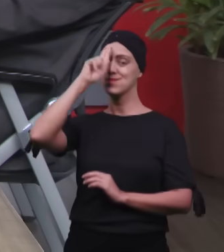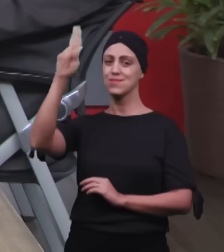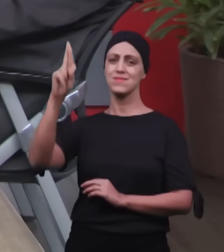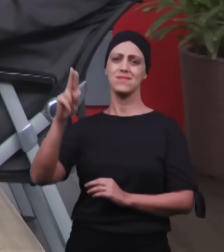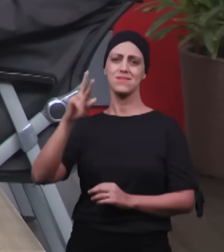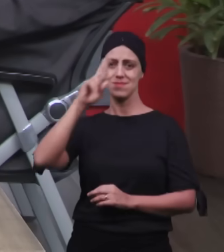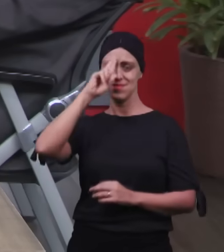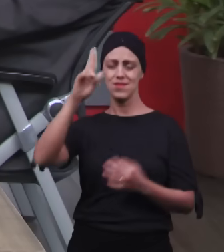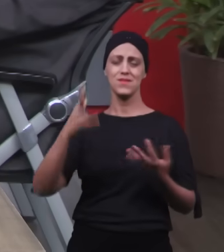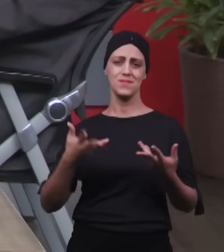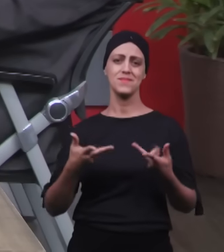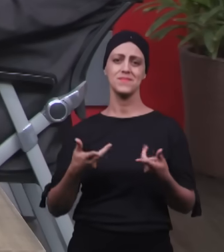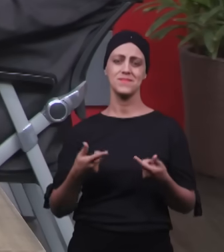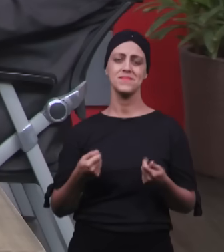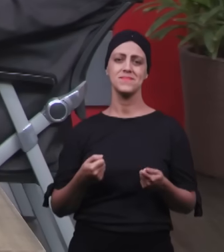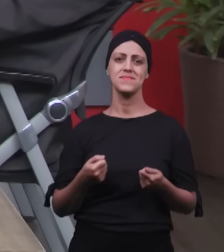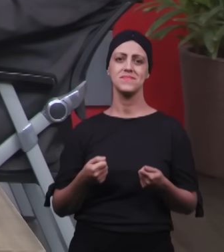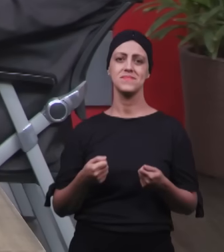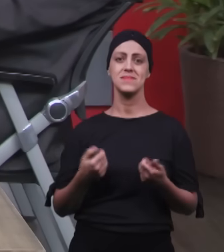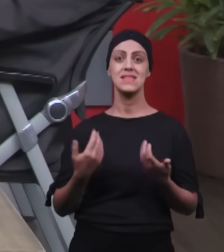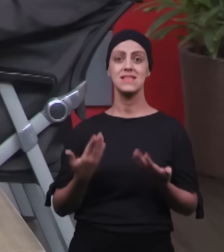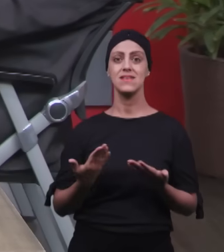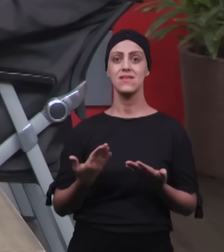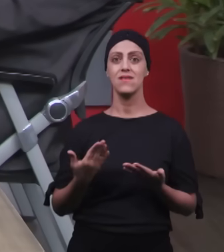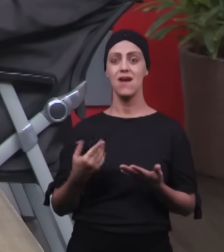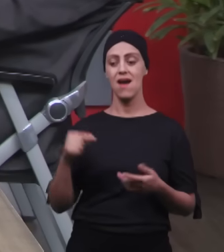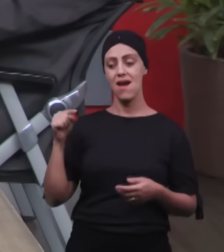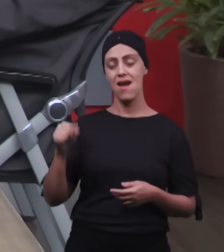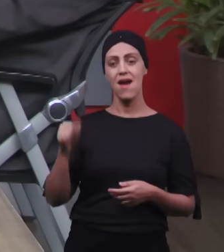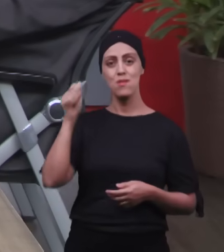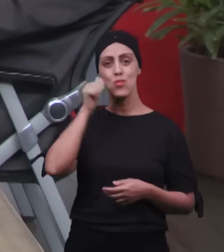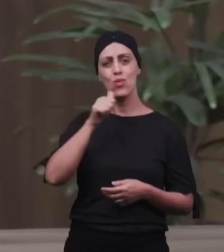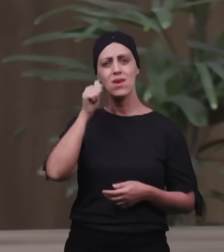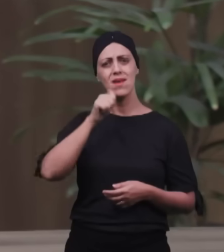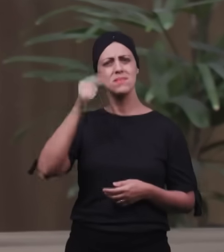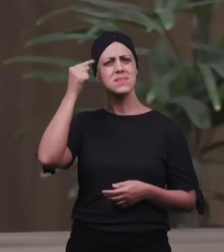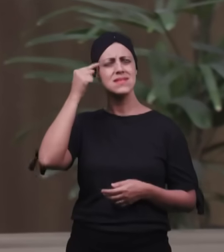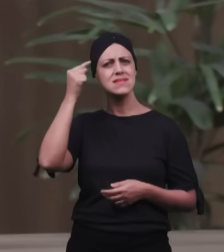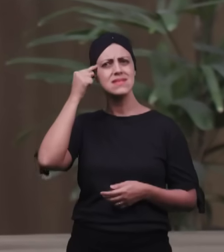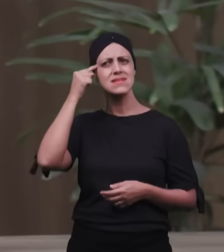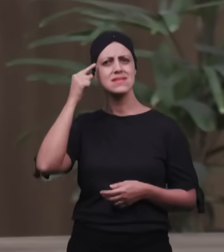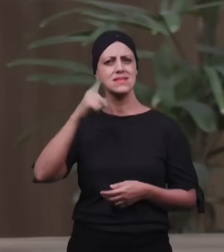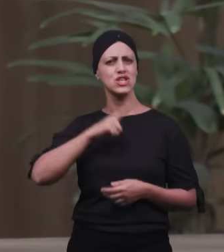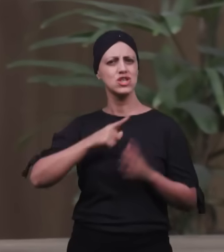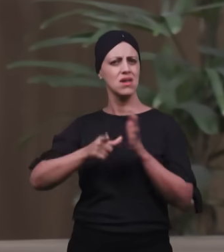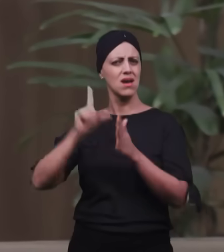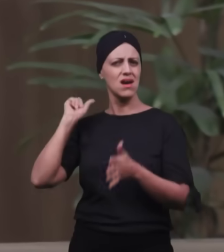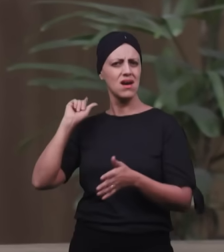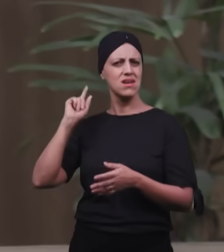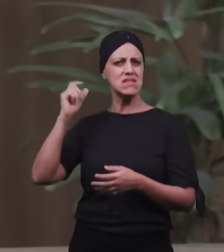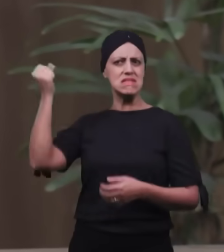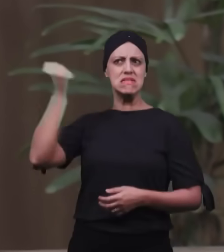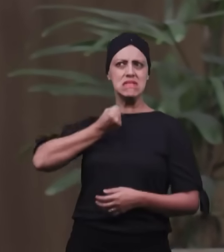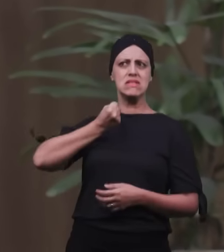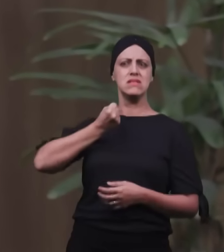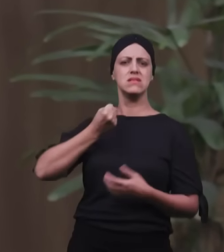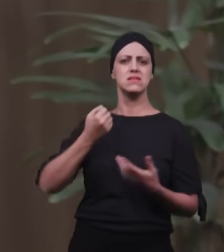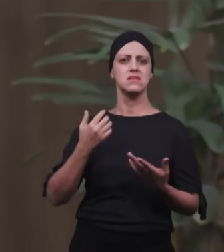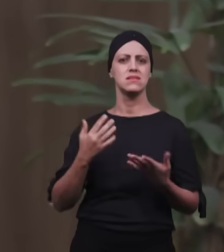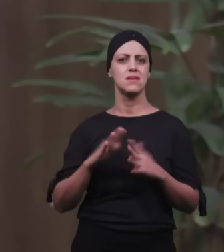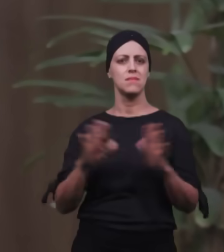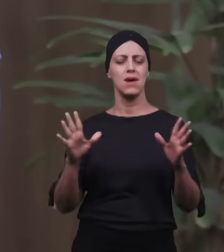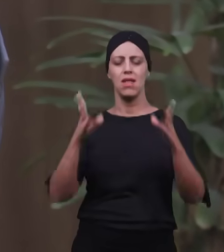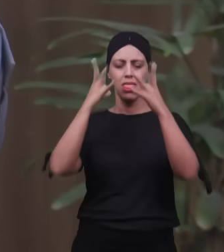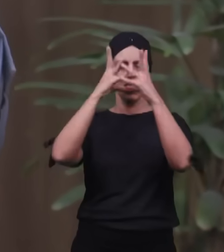é maravilhoso então é ali quer dizer aquele pensamento que ela tinha né de tomar a decisão drástica